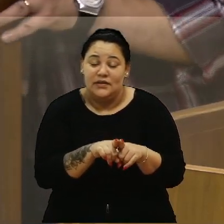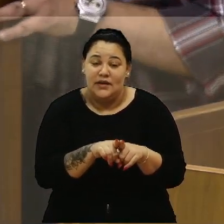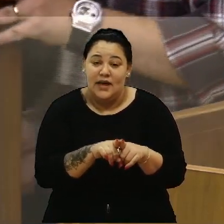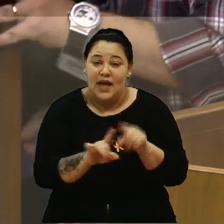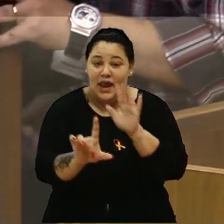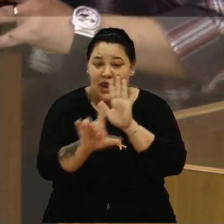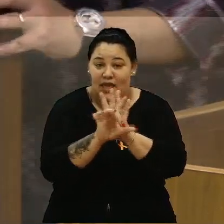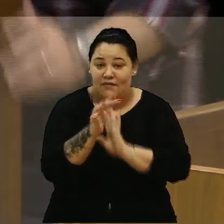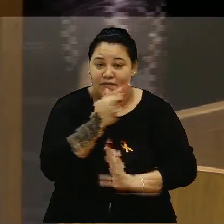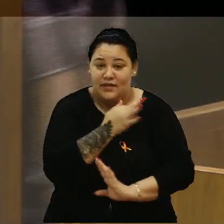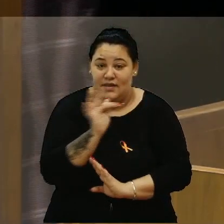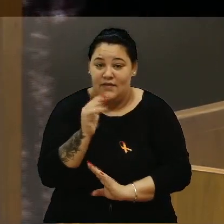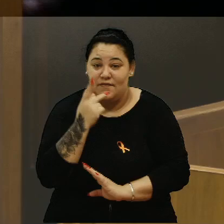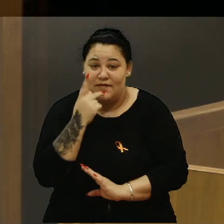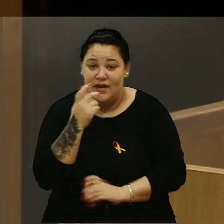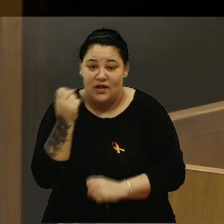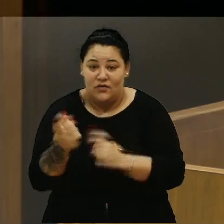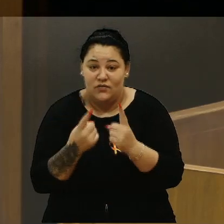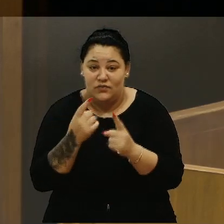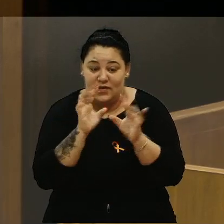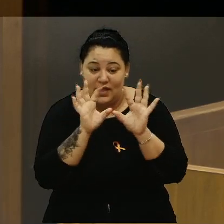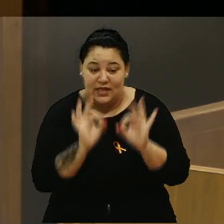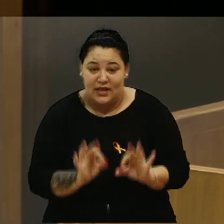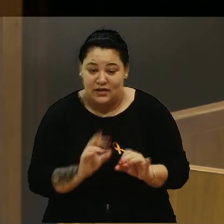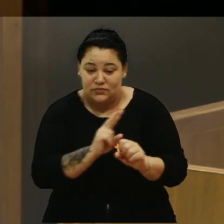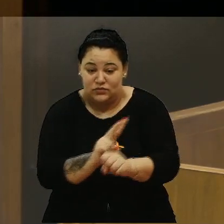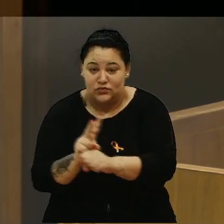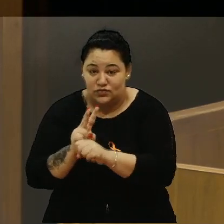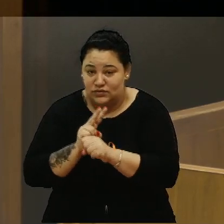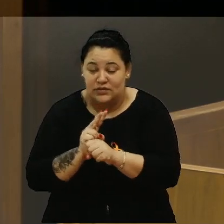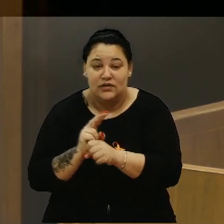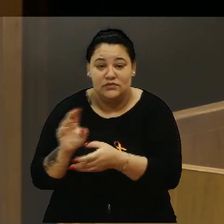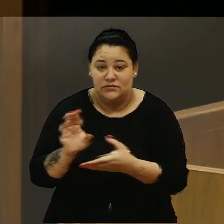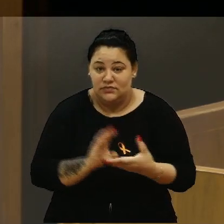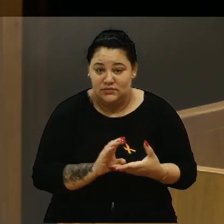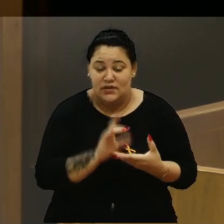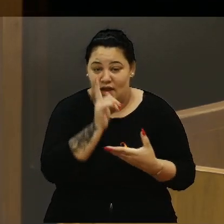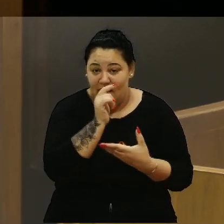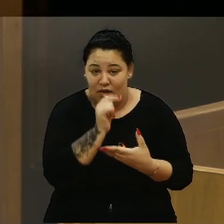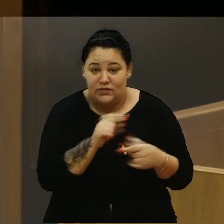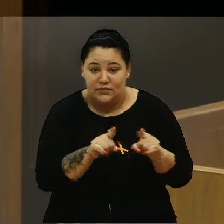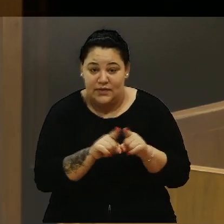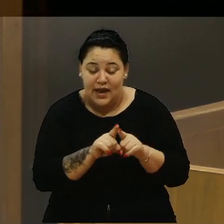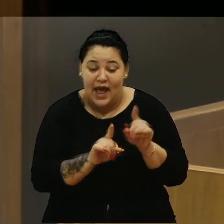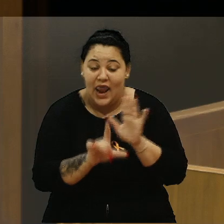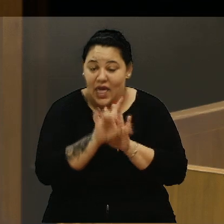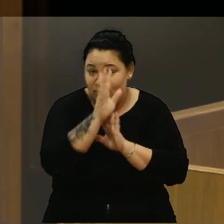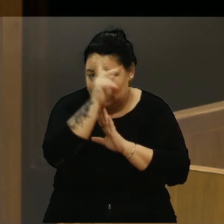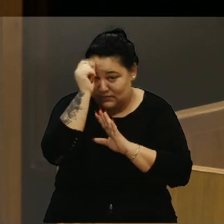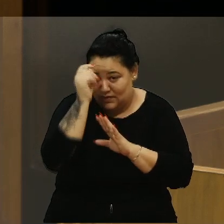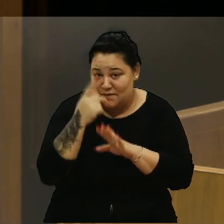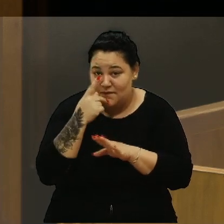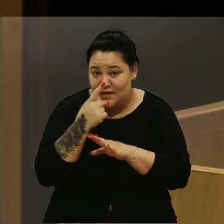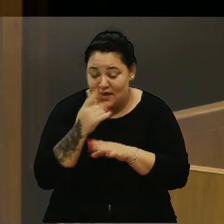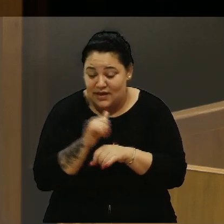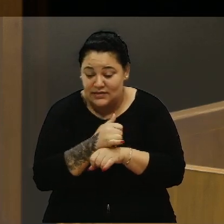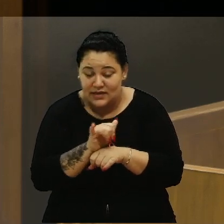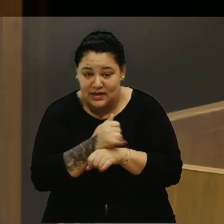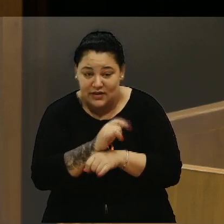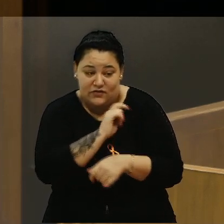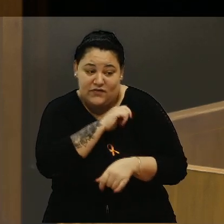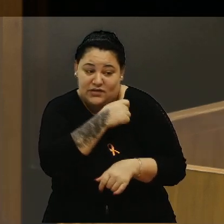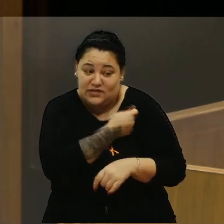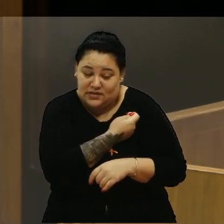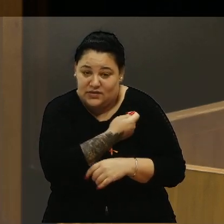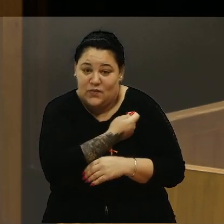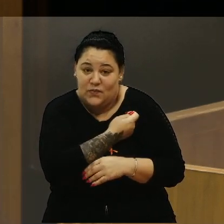federal estabeleça princípios para a proteção dos recursos hídricos, a legislação municipal define mecanismos de